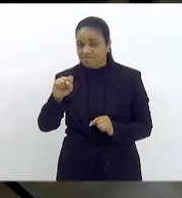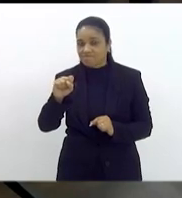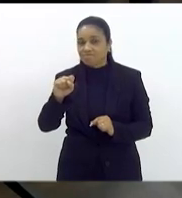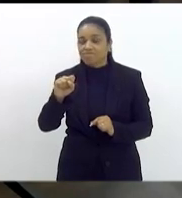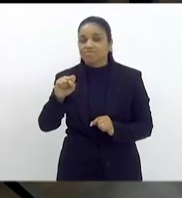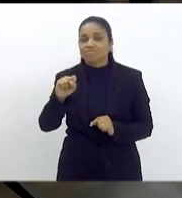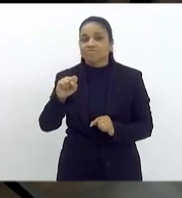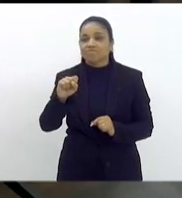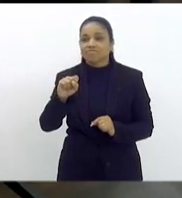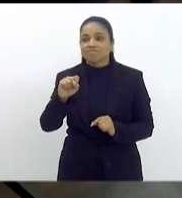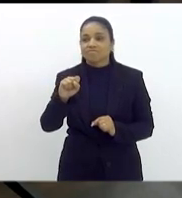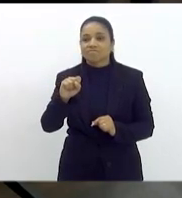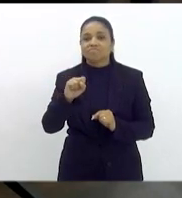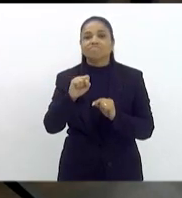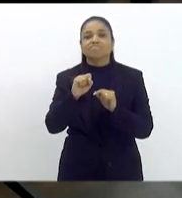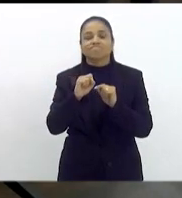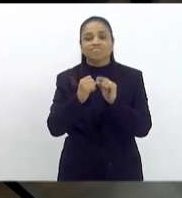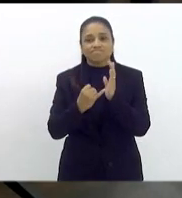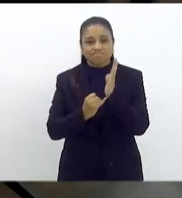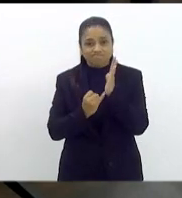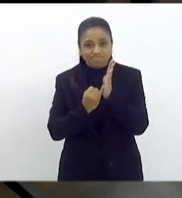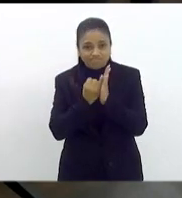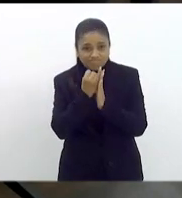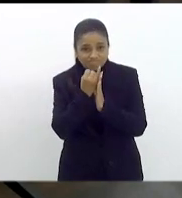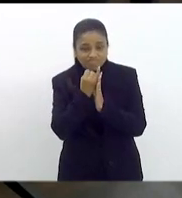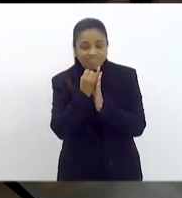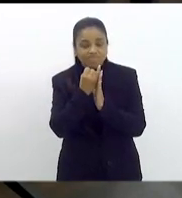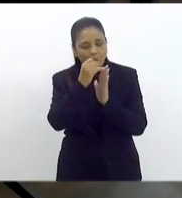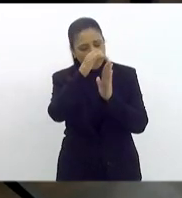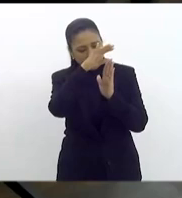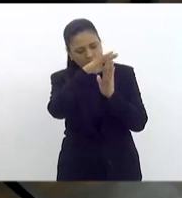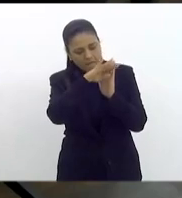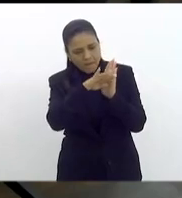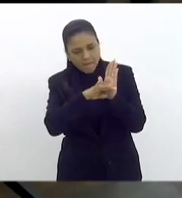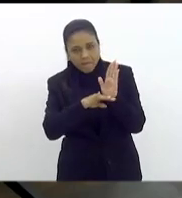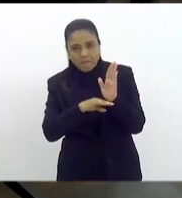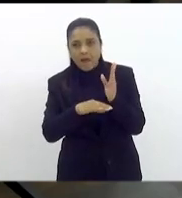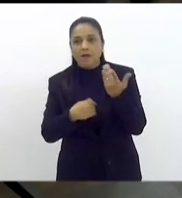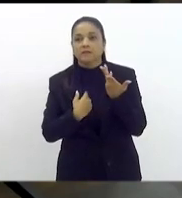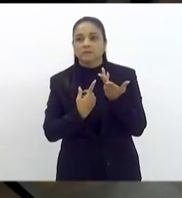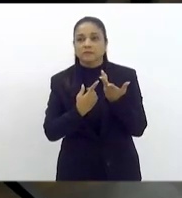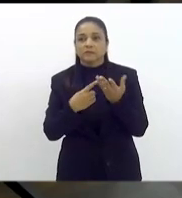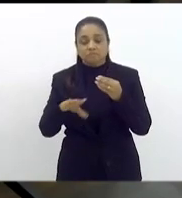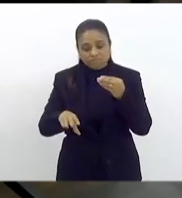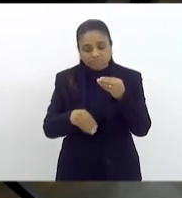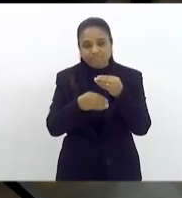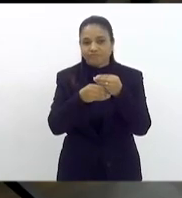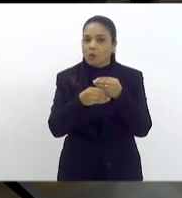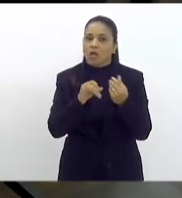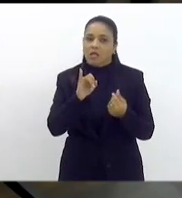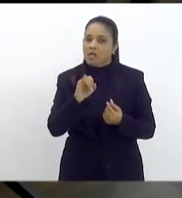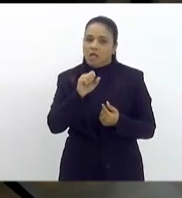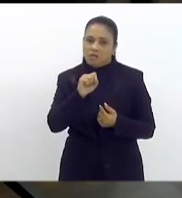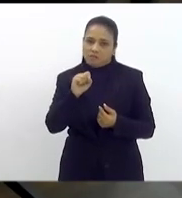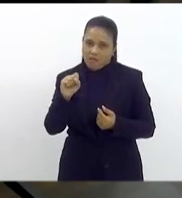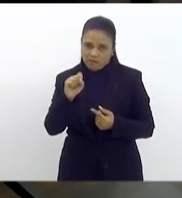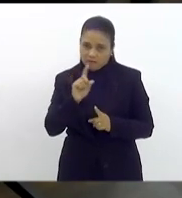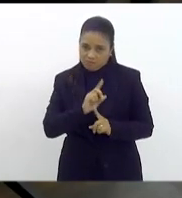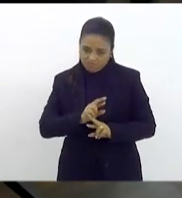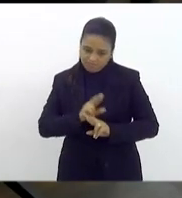ali é mas exaustiva aquela lista, né? Daquela lei complementar, então não cabe ISS. Mas eu acho